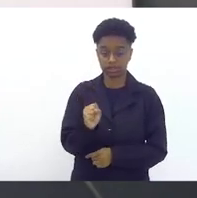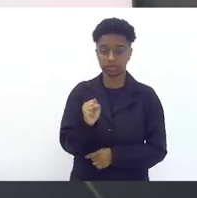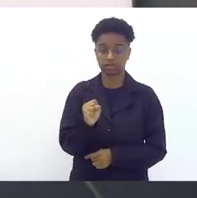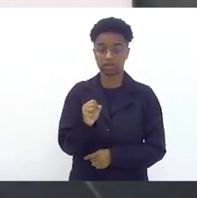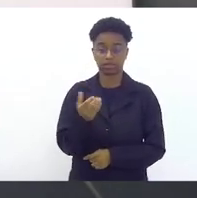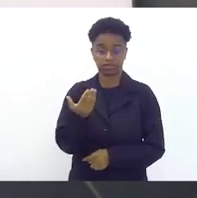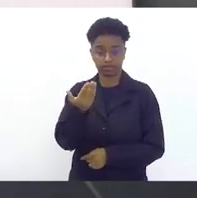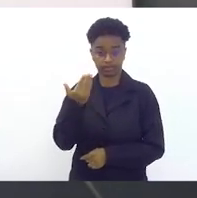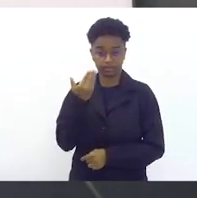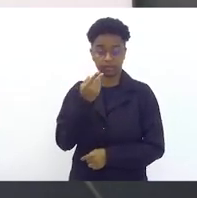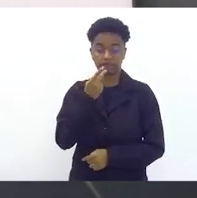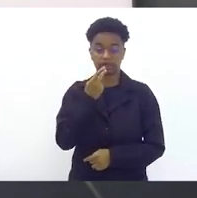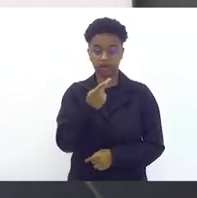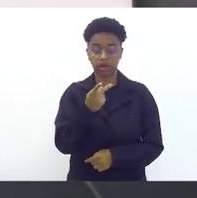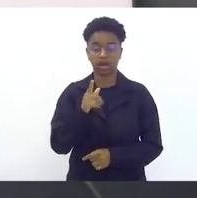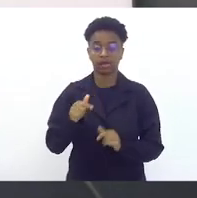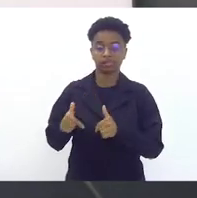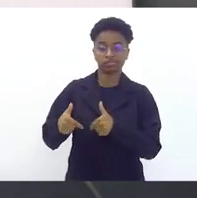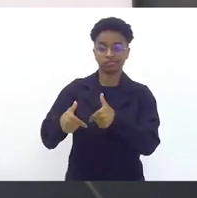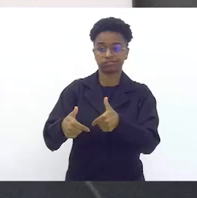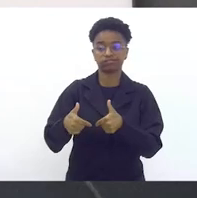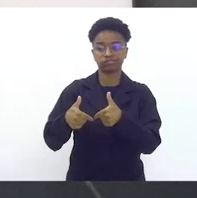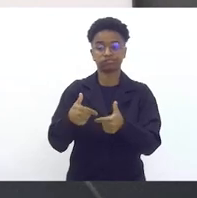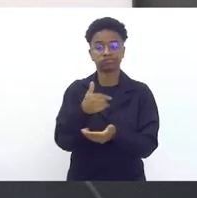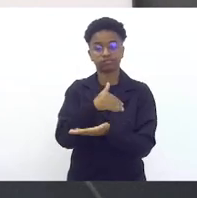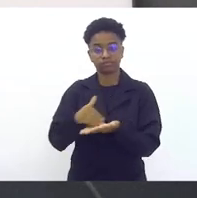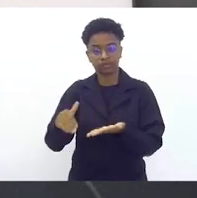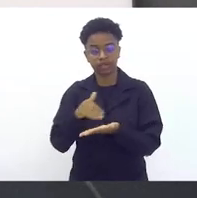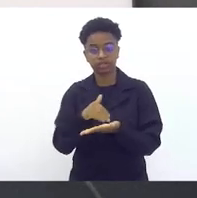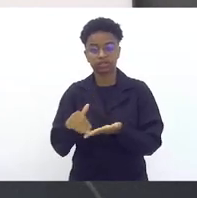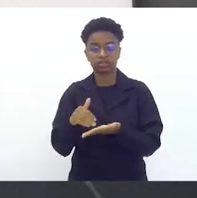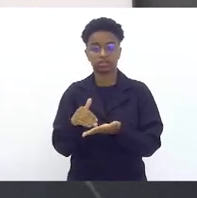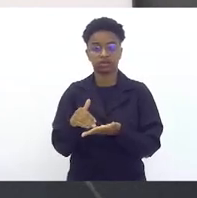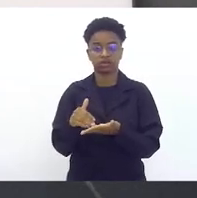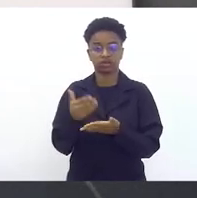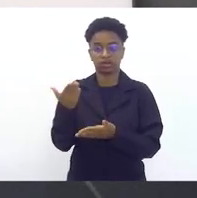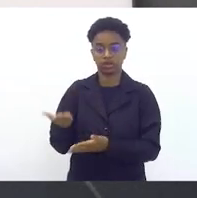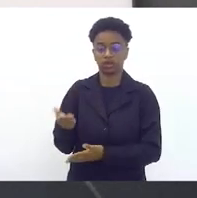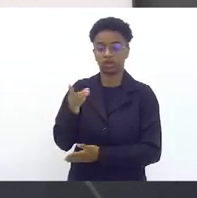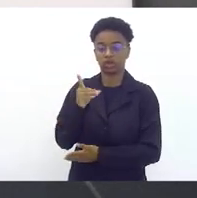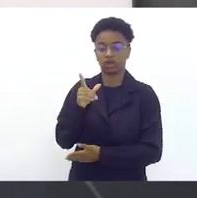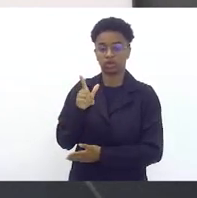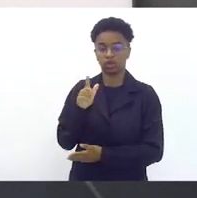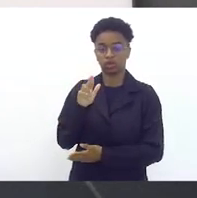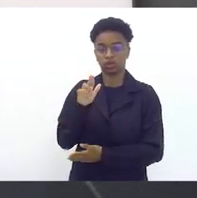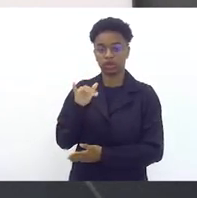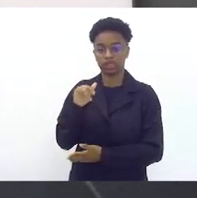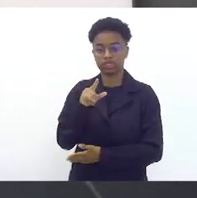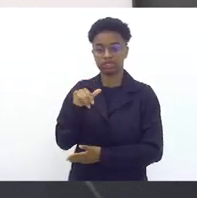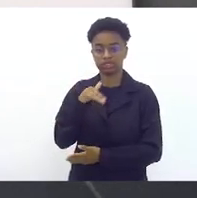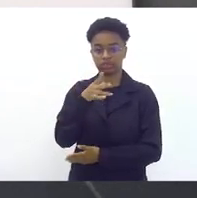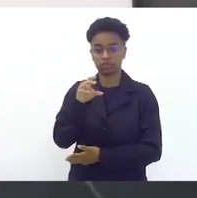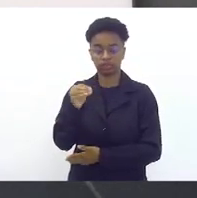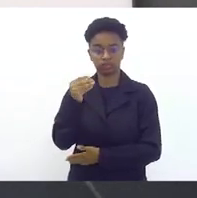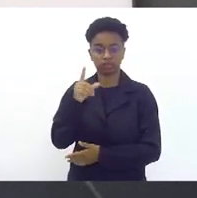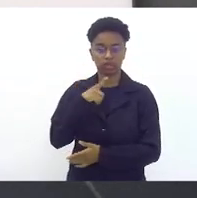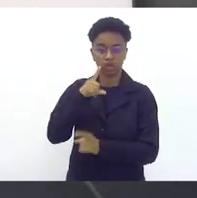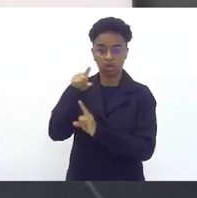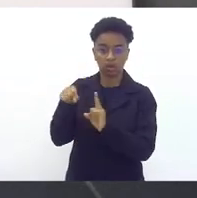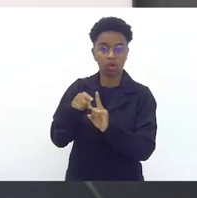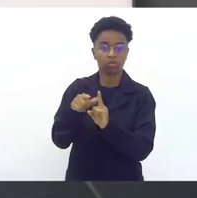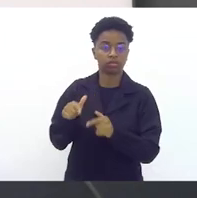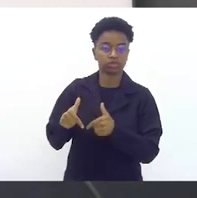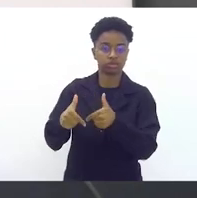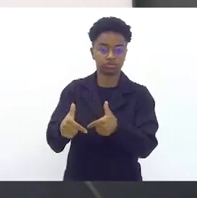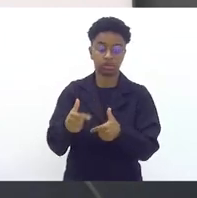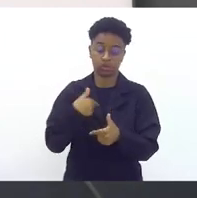tempo atrás que isso é iniciativa que o secretário doutor Luizinho pretende retomar. E eu acredito que ele